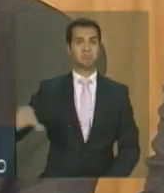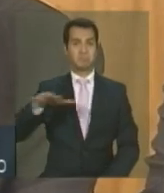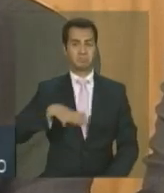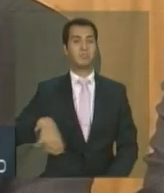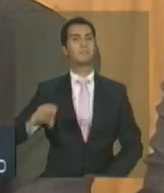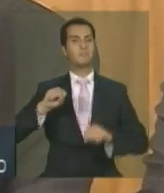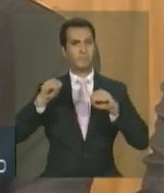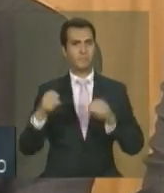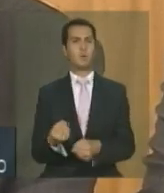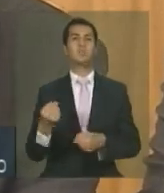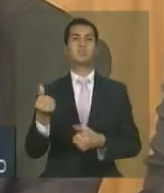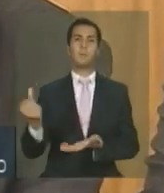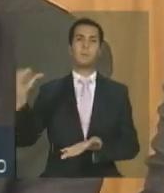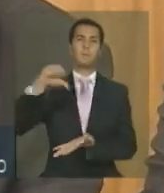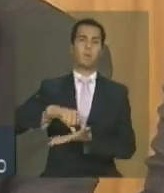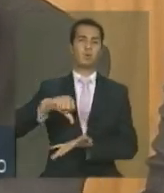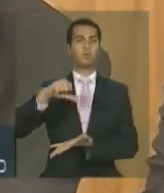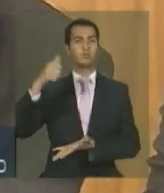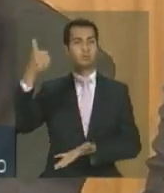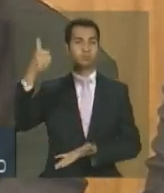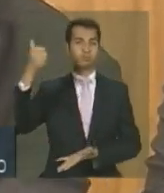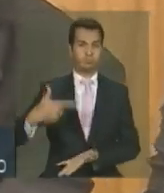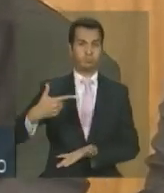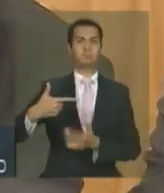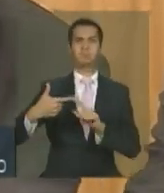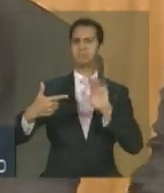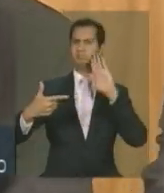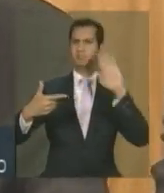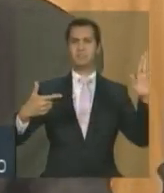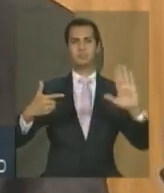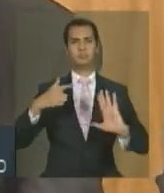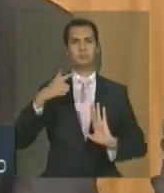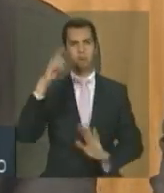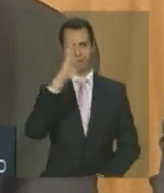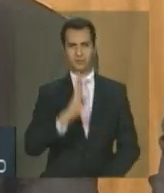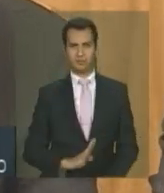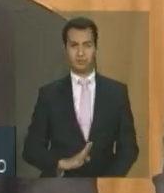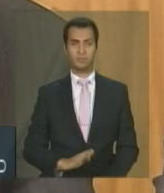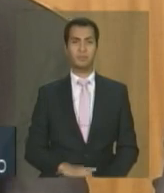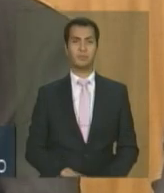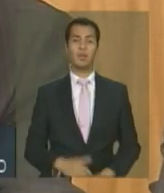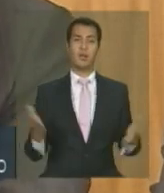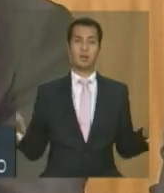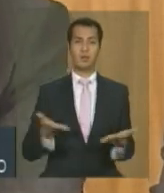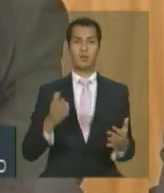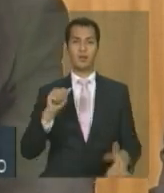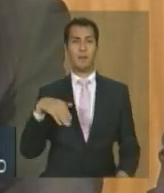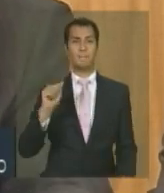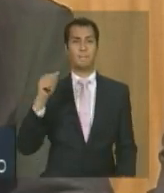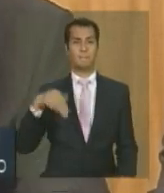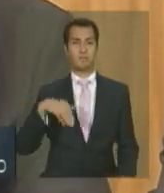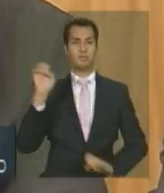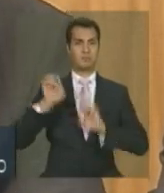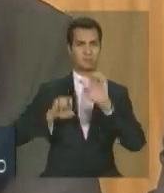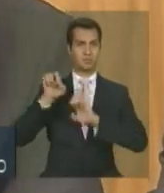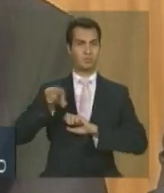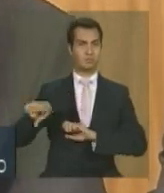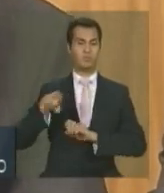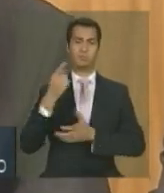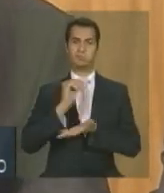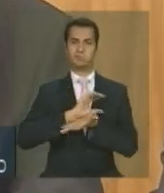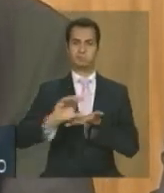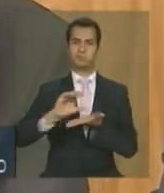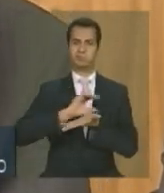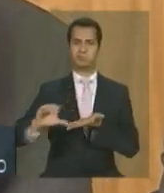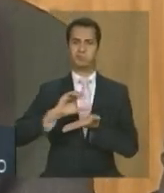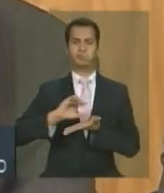se consolidando como segundo polo automobilístico. E esse investimento da AMAN é muito bem-vindo, porque ele está dentro